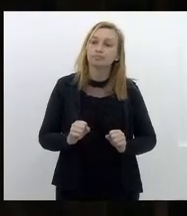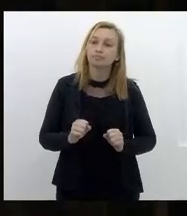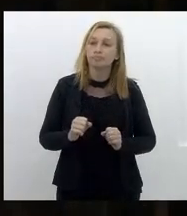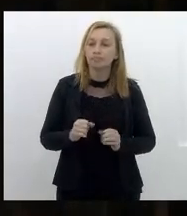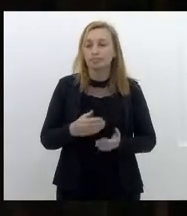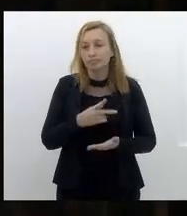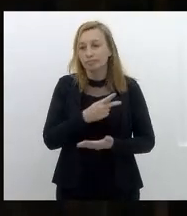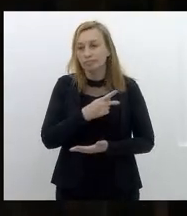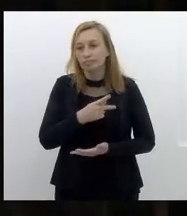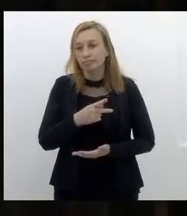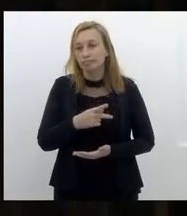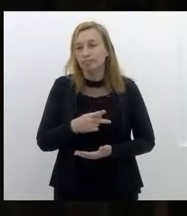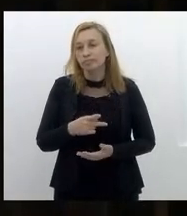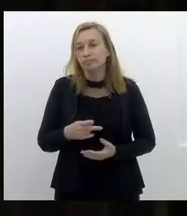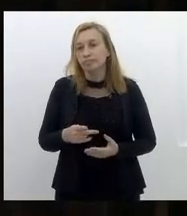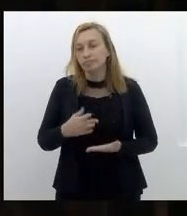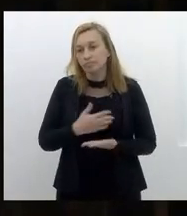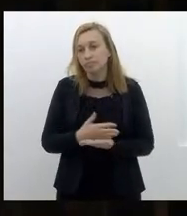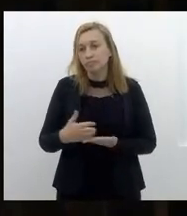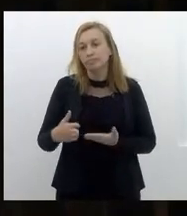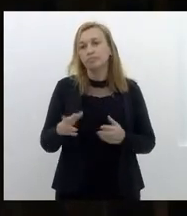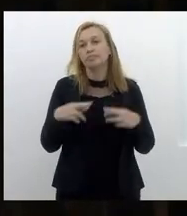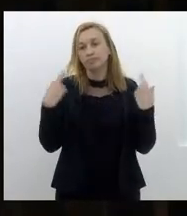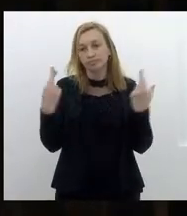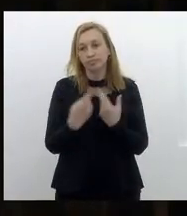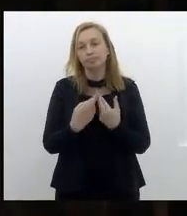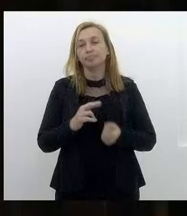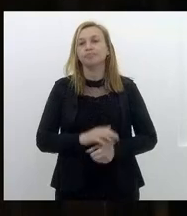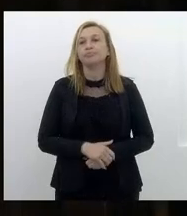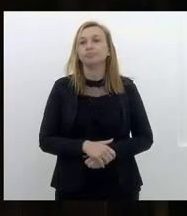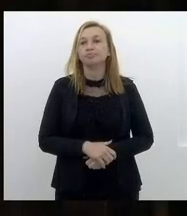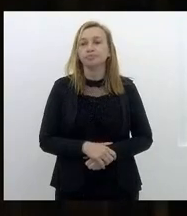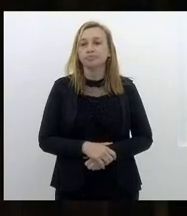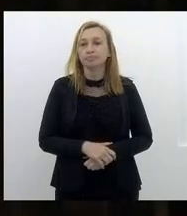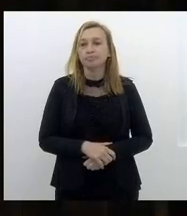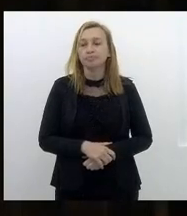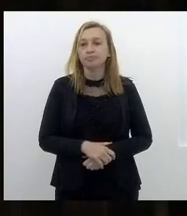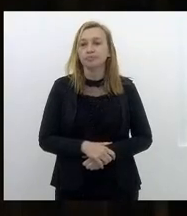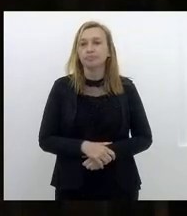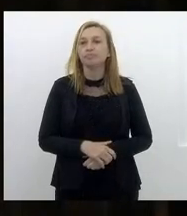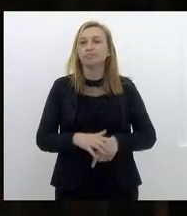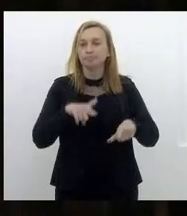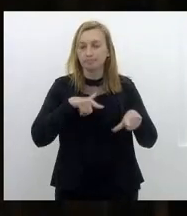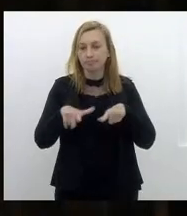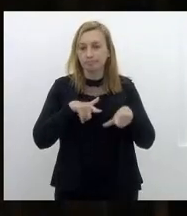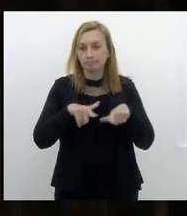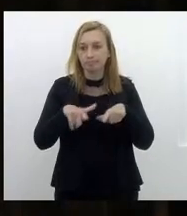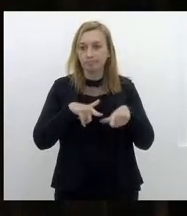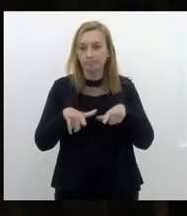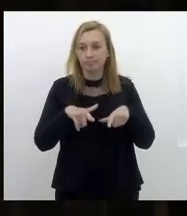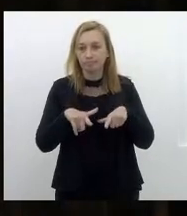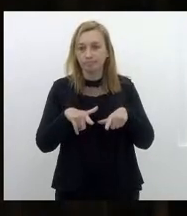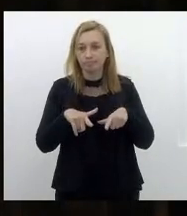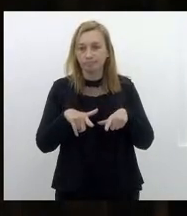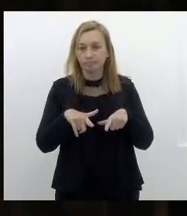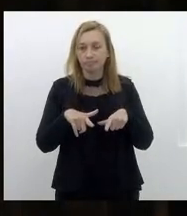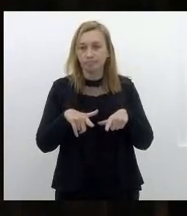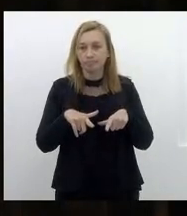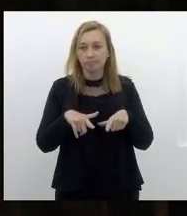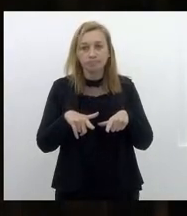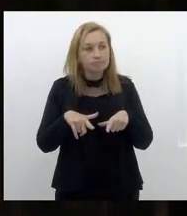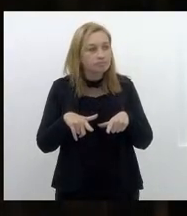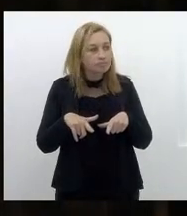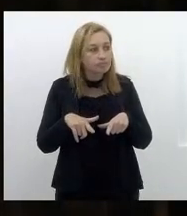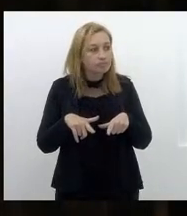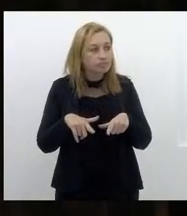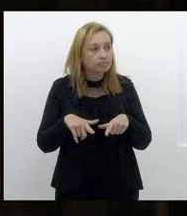além dessa seção ter podido presidir os trabalhos ao longo dos últimos meses